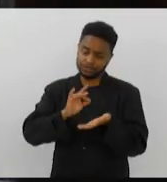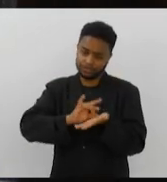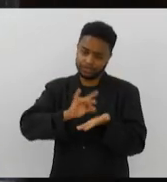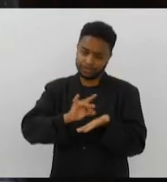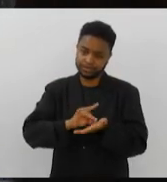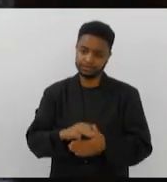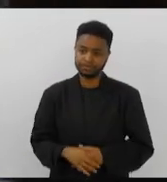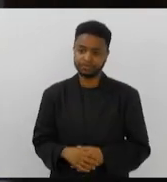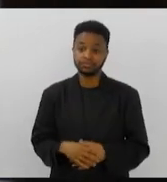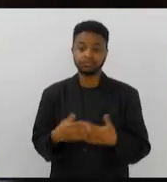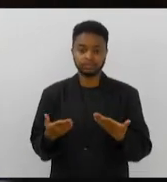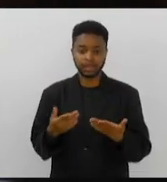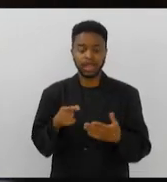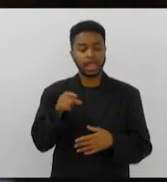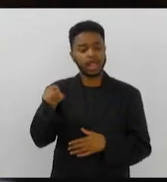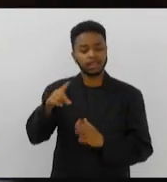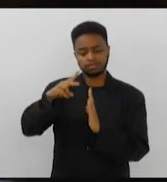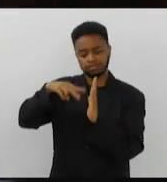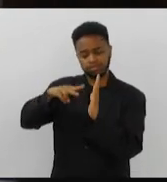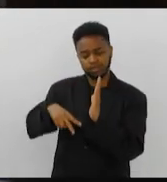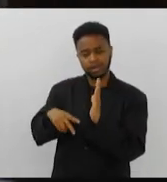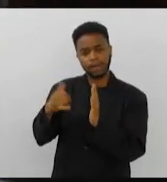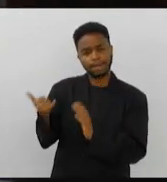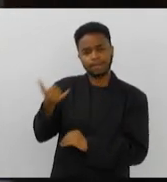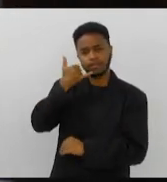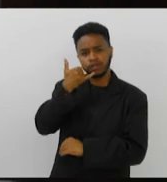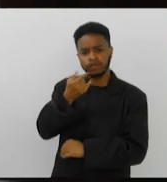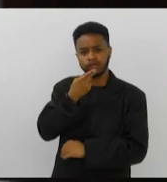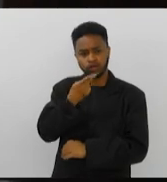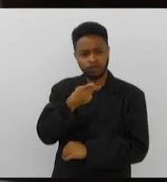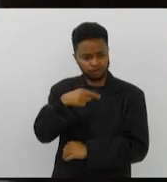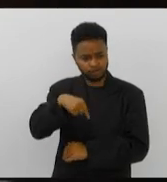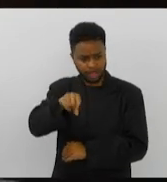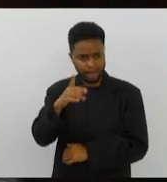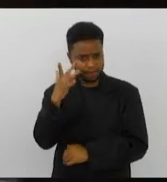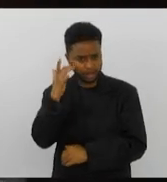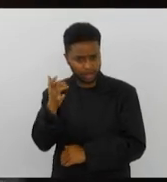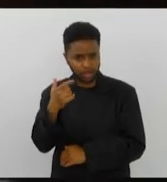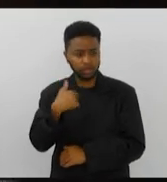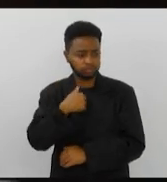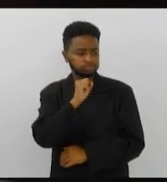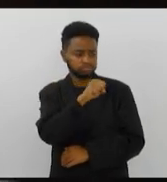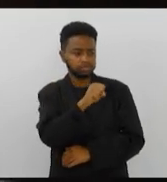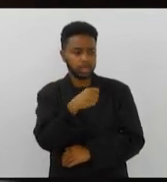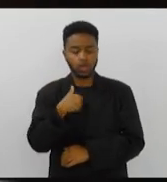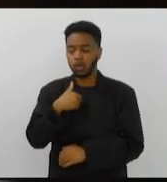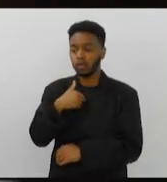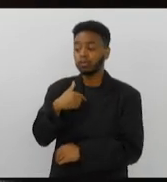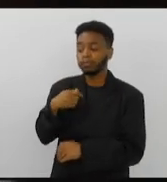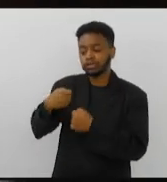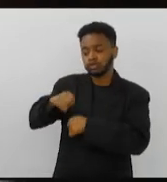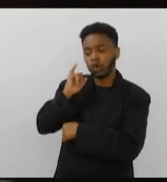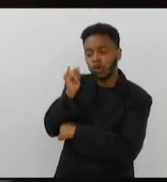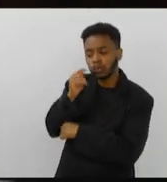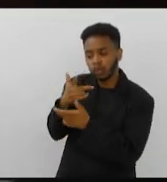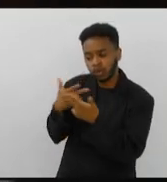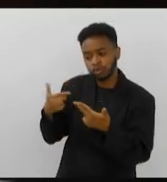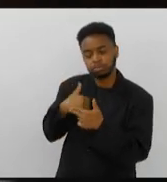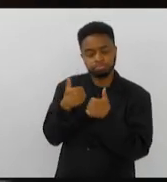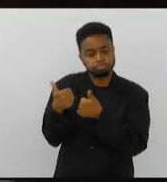Aí cheguei lá ele olhando aí ele me liga você tá vai na academia amanhã falei vou então tenho que te monar um negócio falei tá